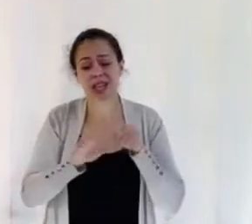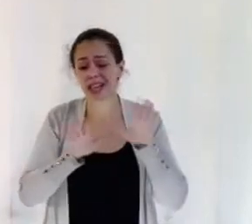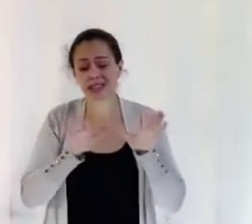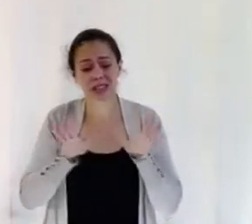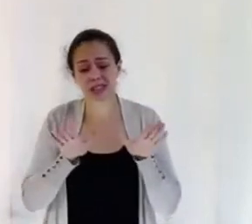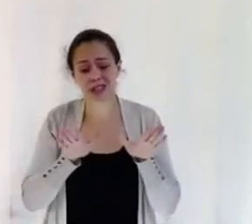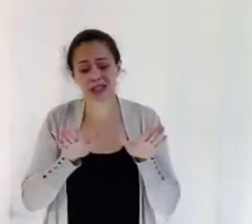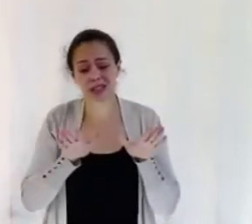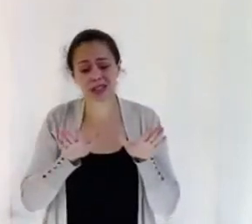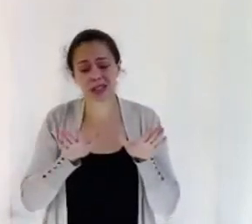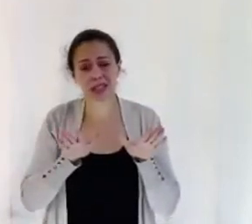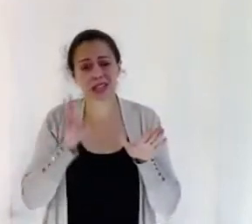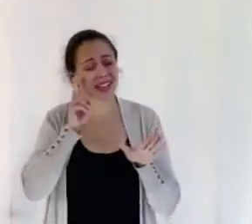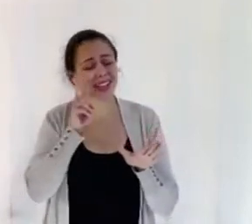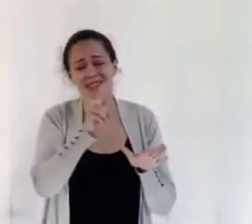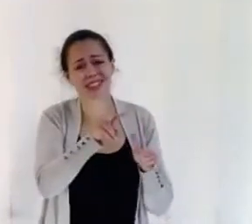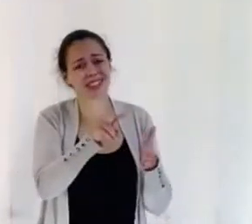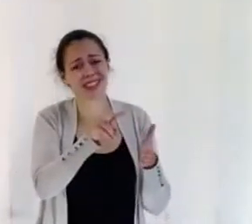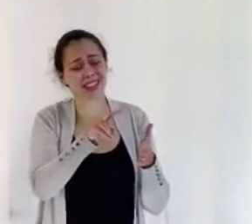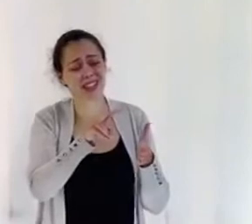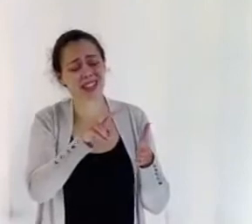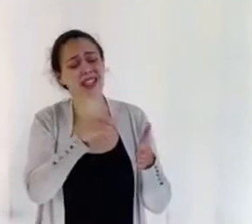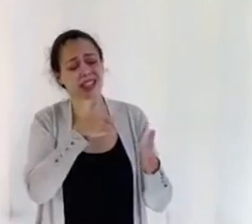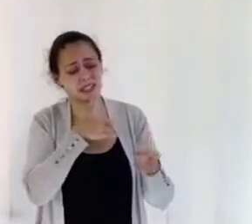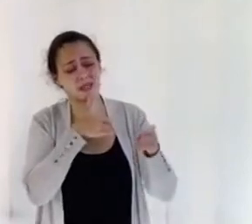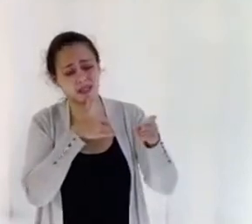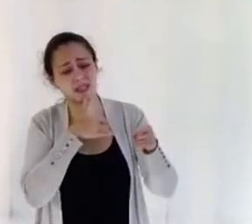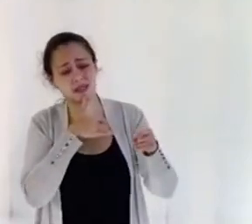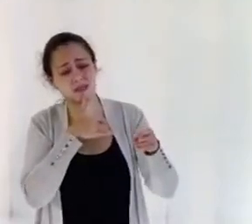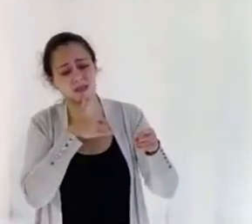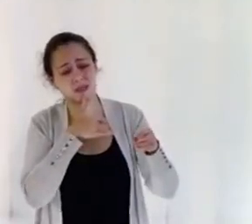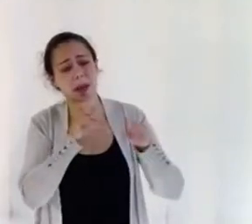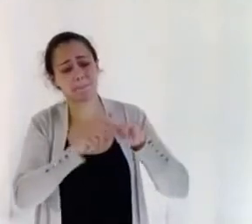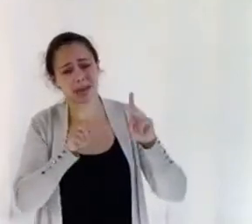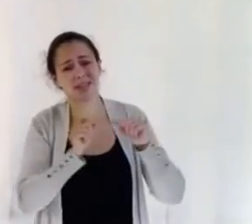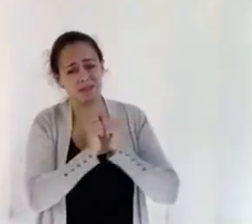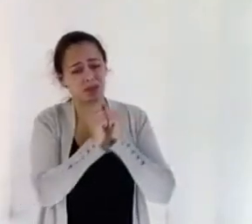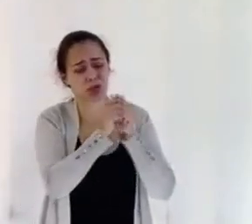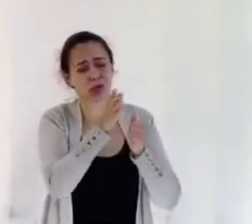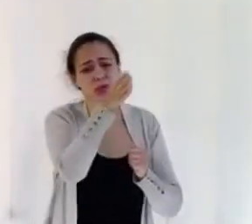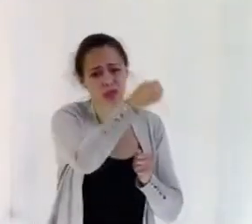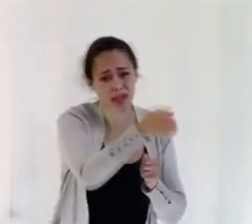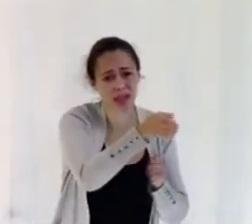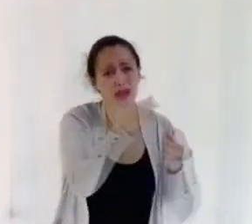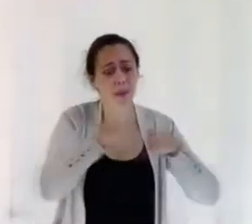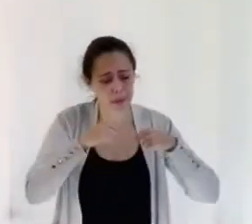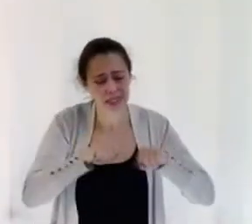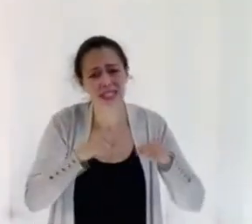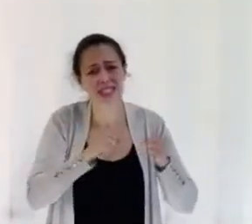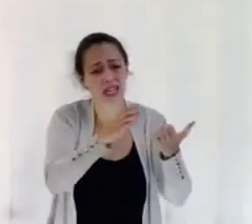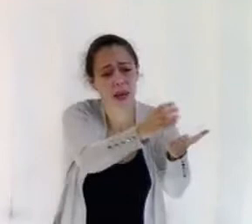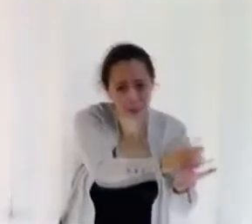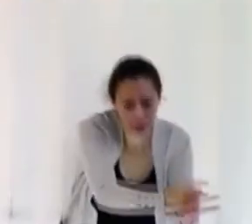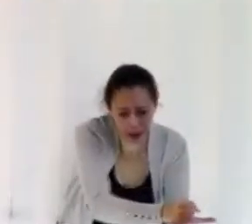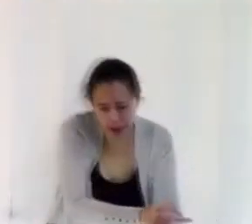falou, nós possamos deixar isso de lado, e ir lá estender a mão, para trazê-la de volta, porque